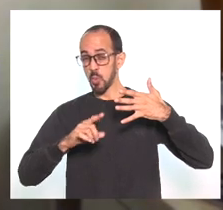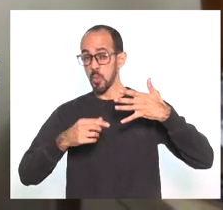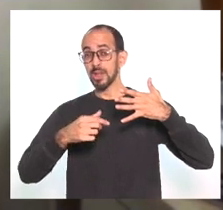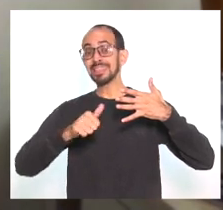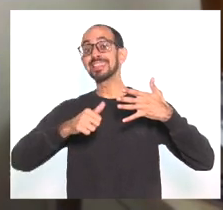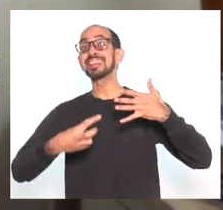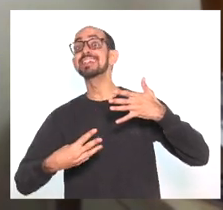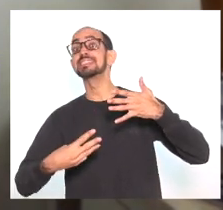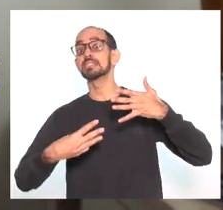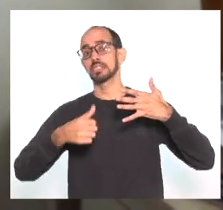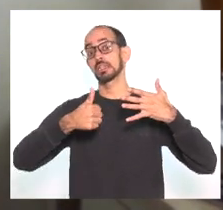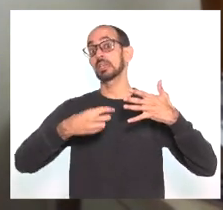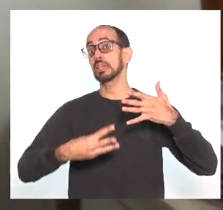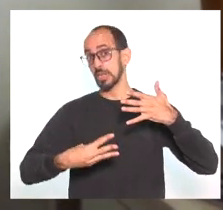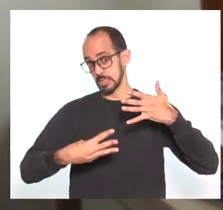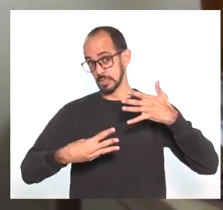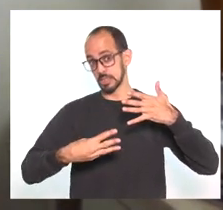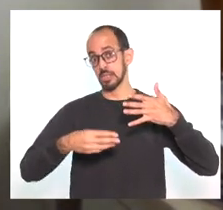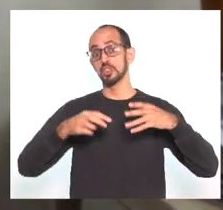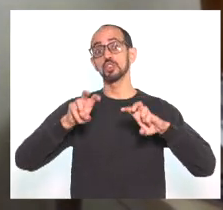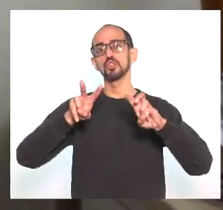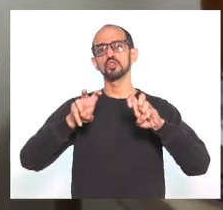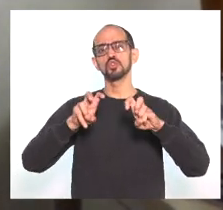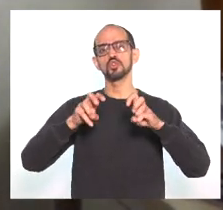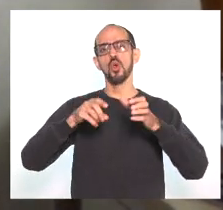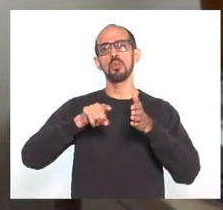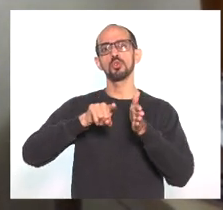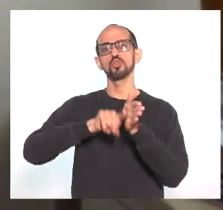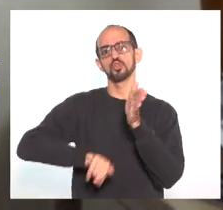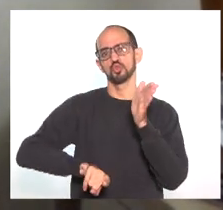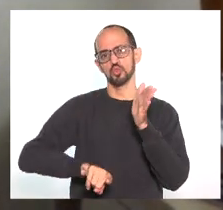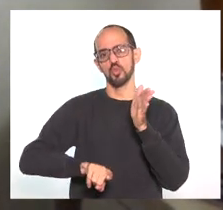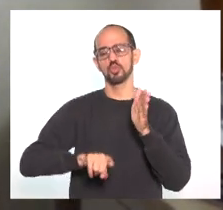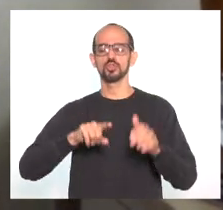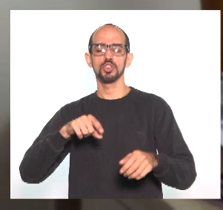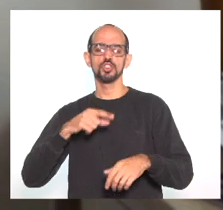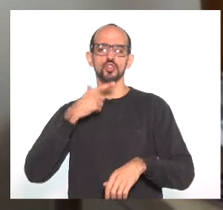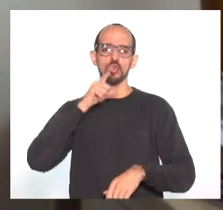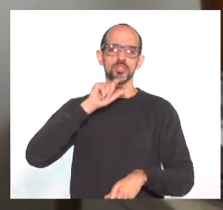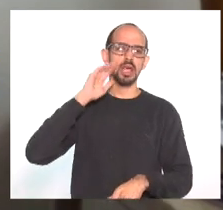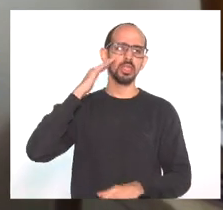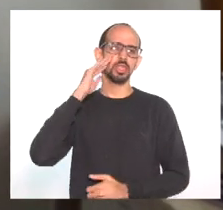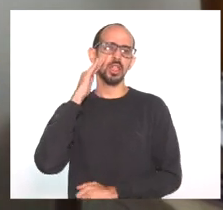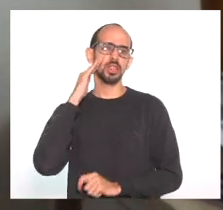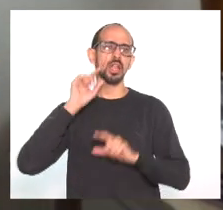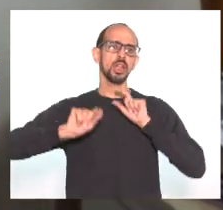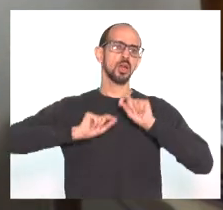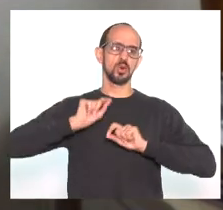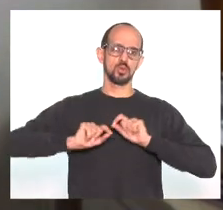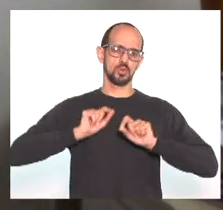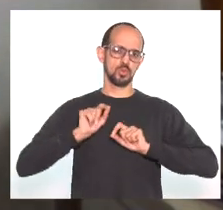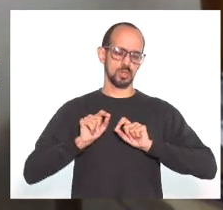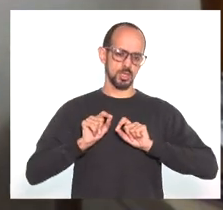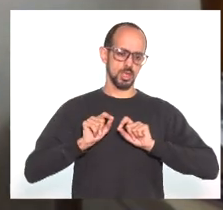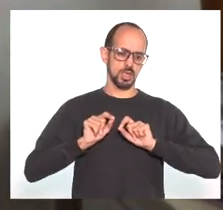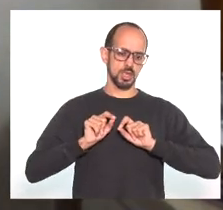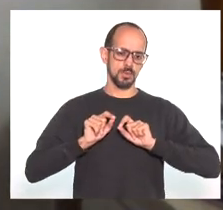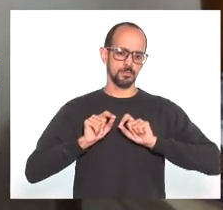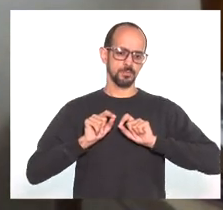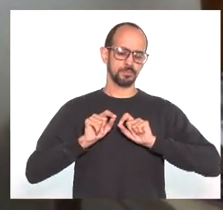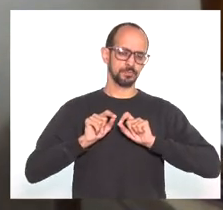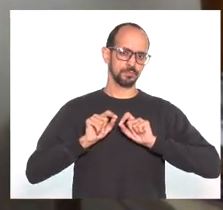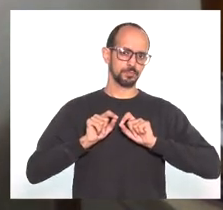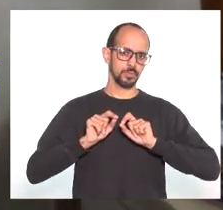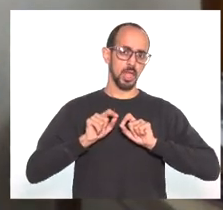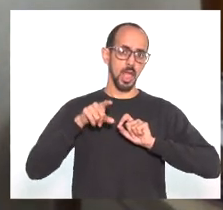o item 13, das deduções, a gente depreende claramente, né, deputado Valdeir Carneiro, que está lá escrito,